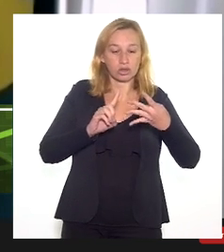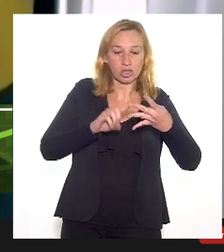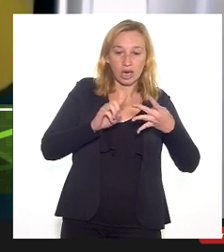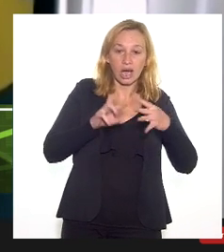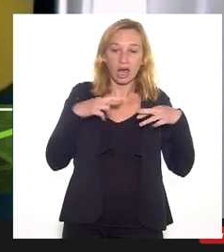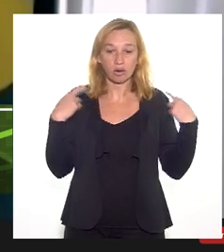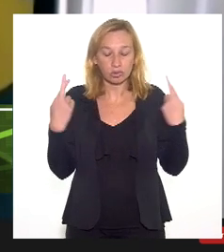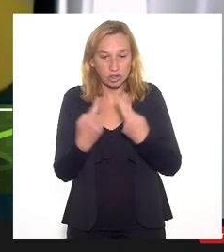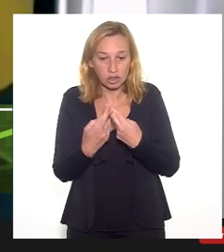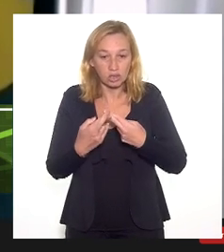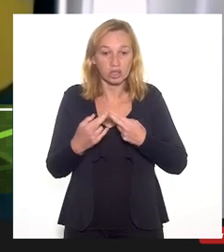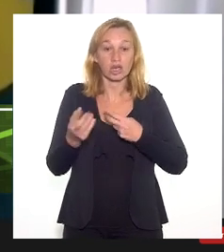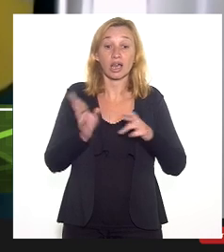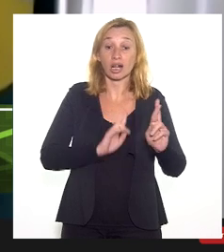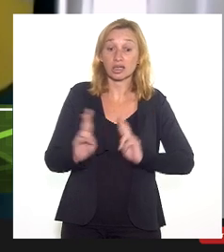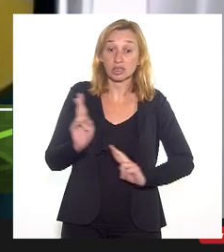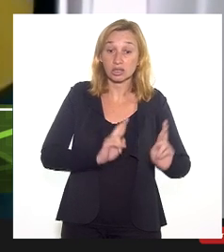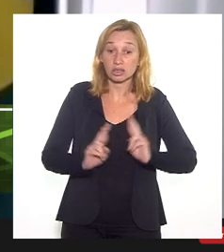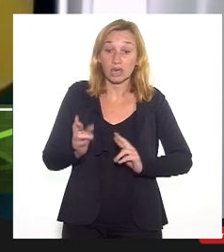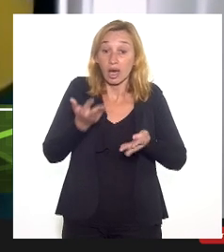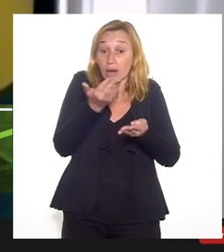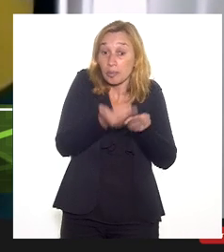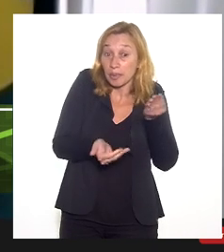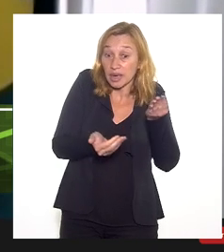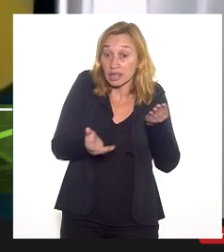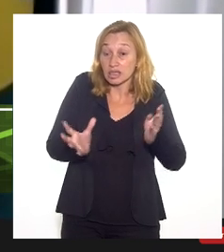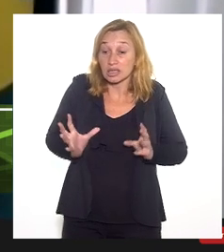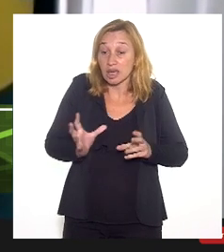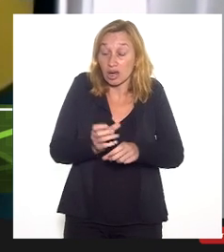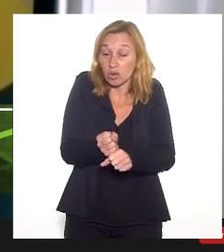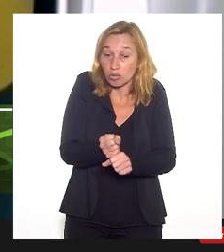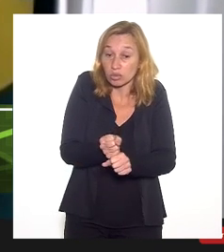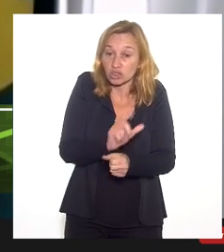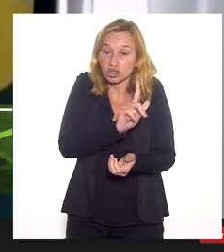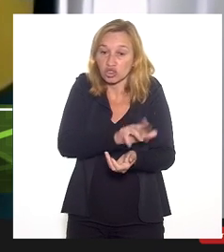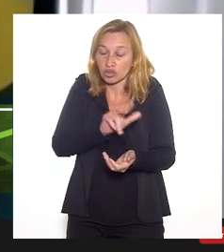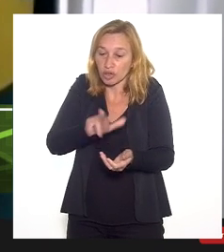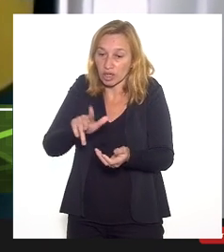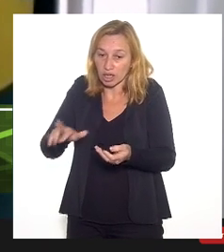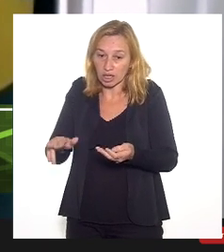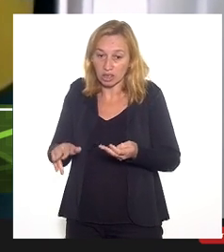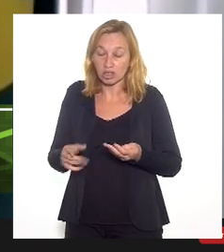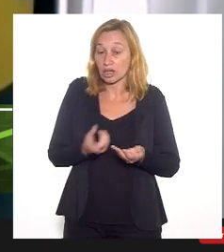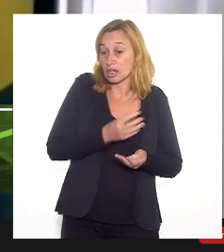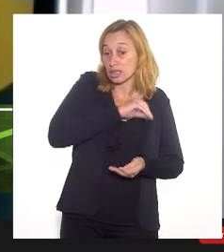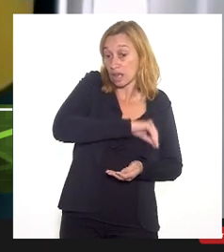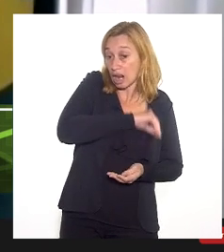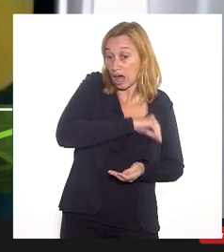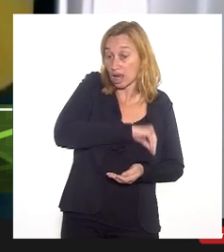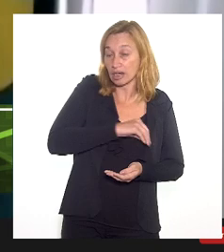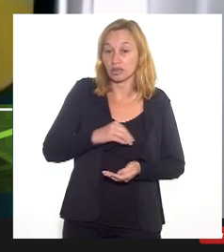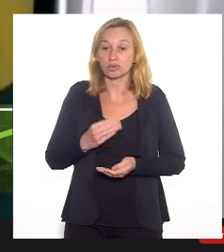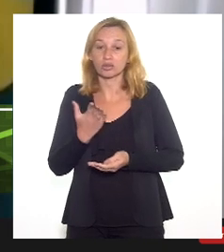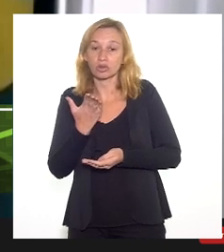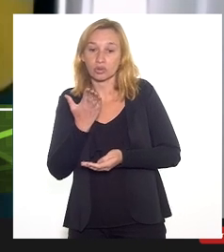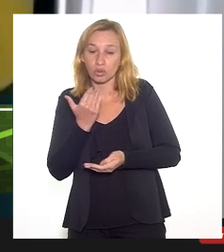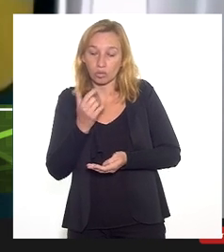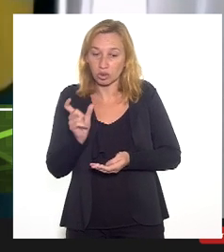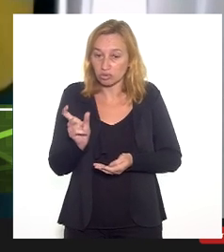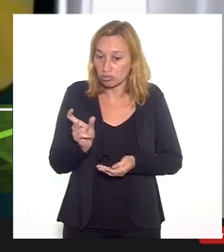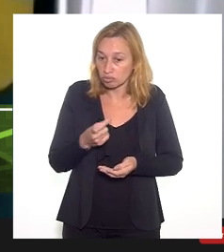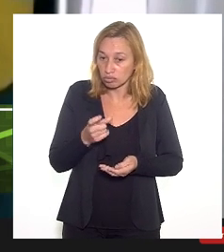audiência relacionada às perdas acumuladas de diferentes formas seja no salário seja nos auxílios enfim